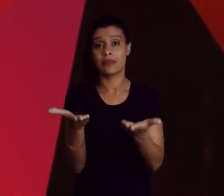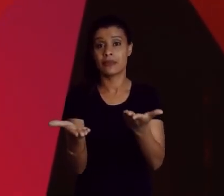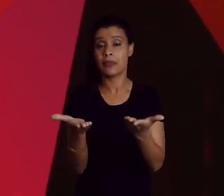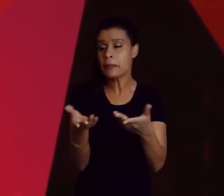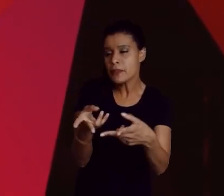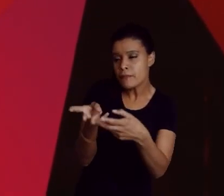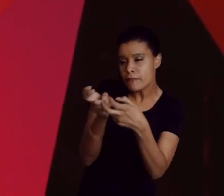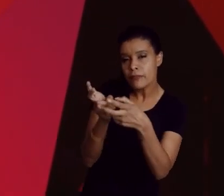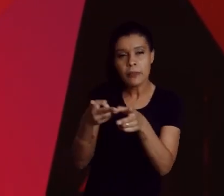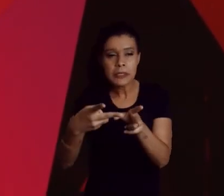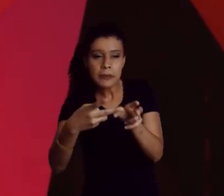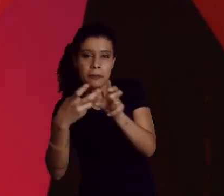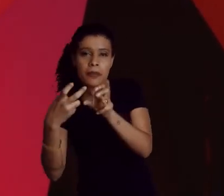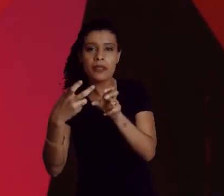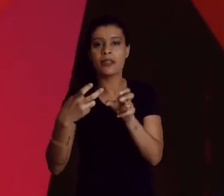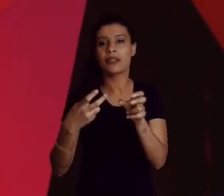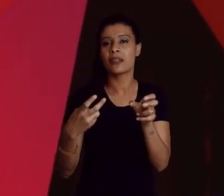de amor.